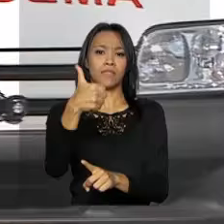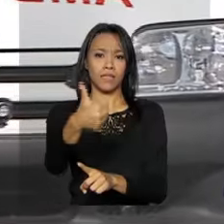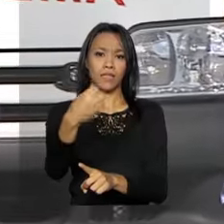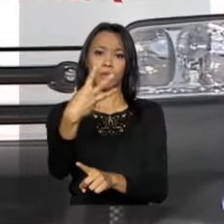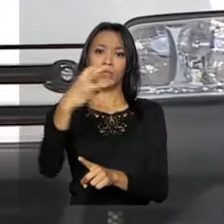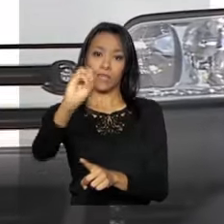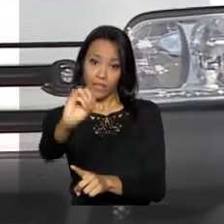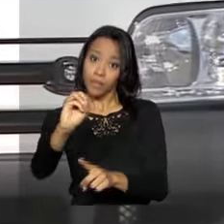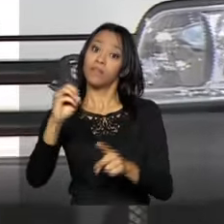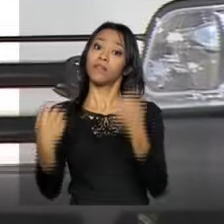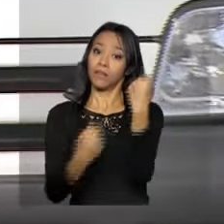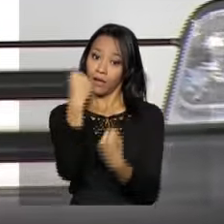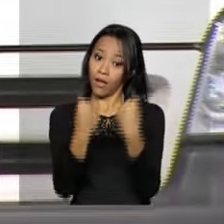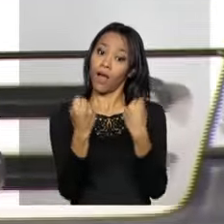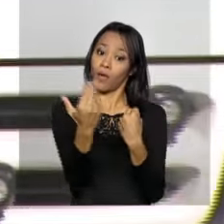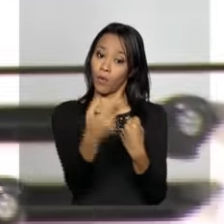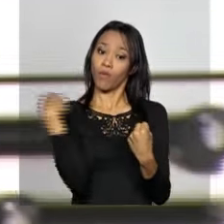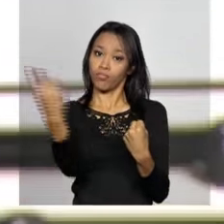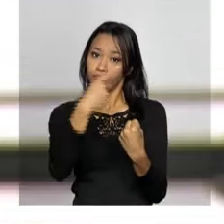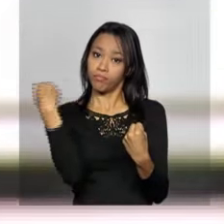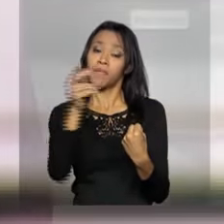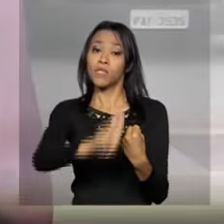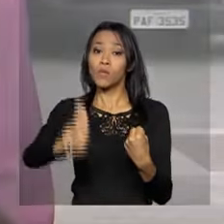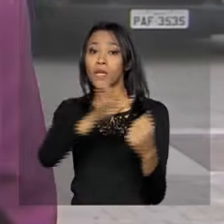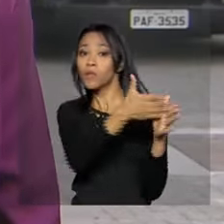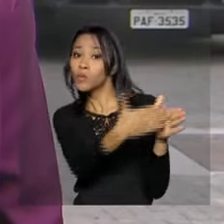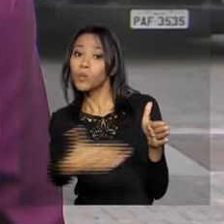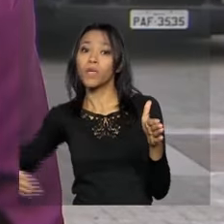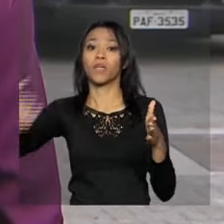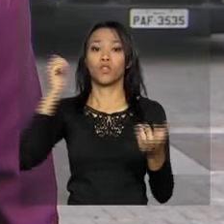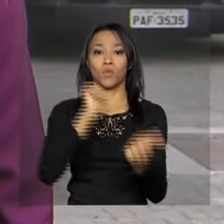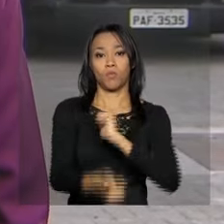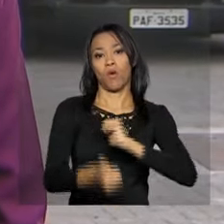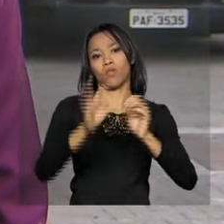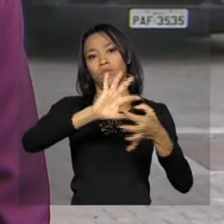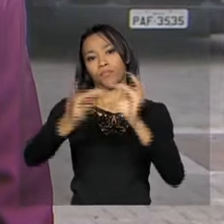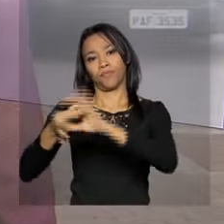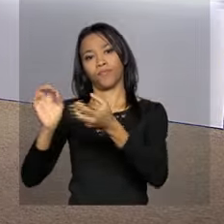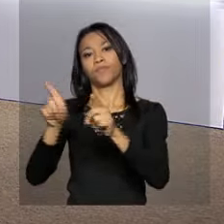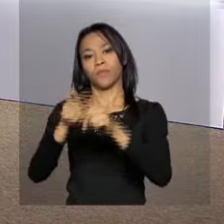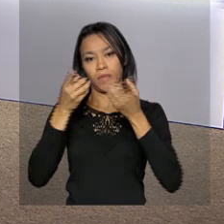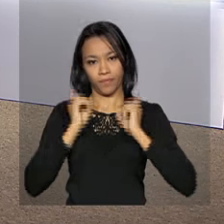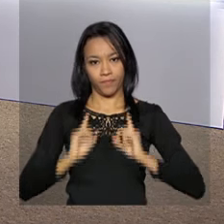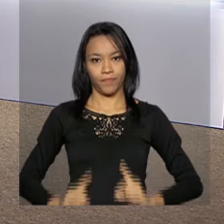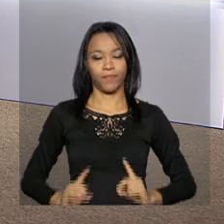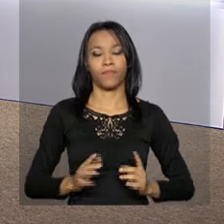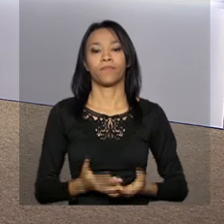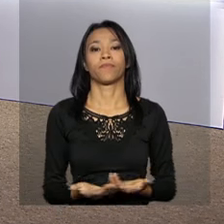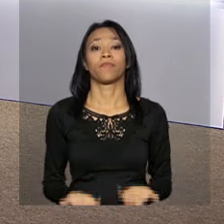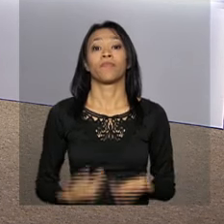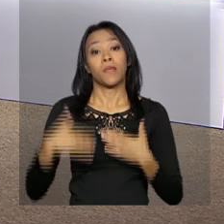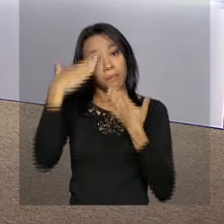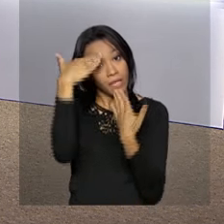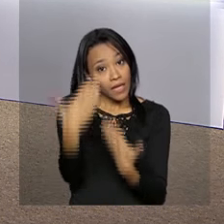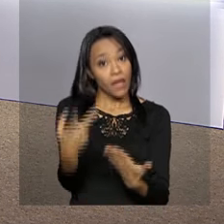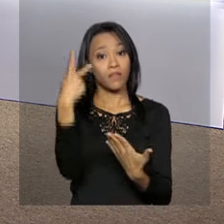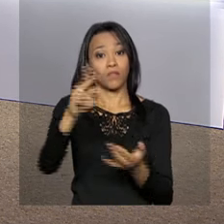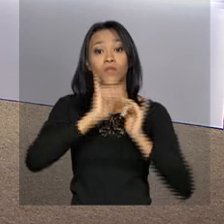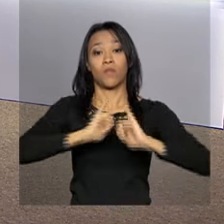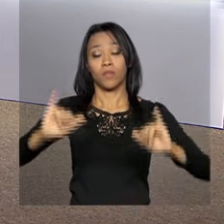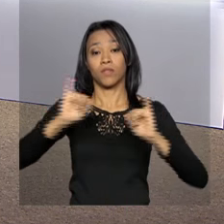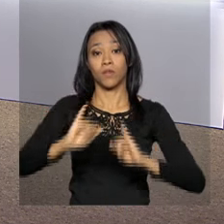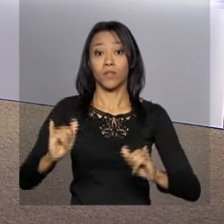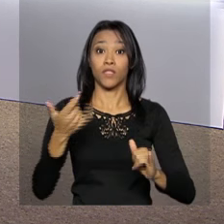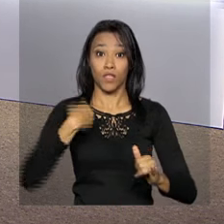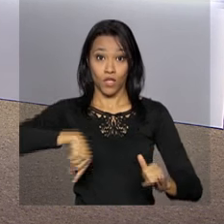utilizadas durante os Jogos Olímpicos e Paralímpicos do Rio de Janeiro. Daniele. Obrigada, Carolina, pelas suas informações ao vivo.